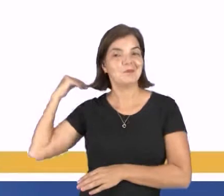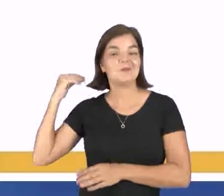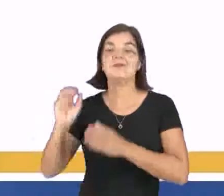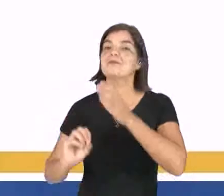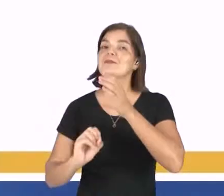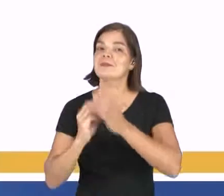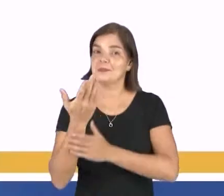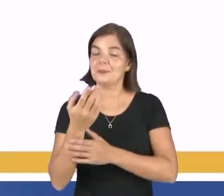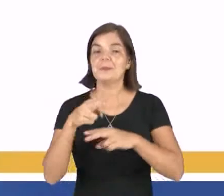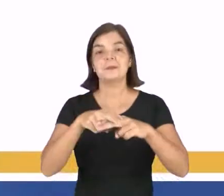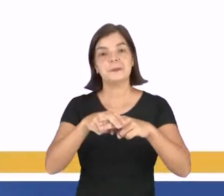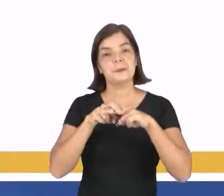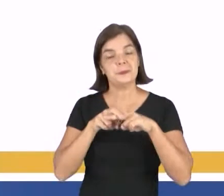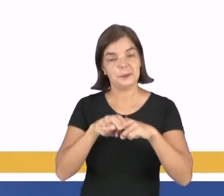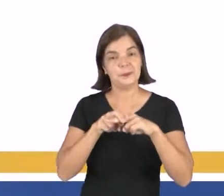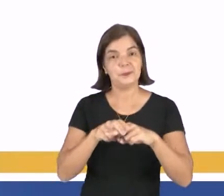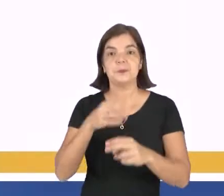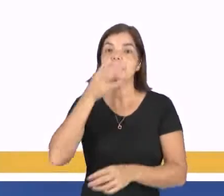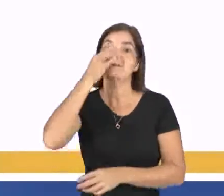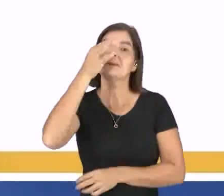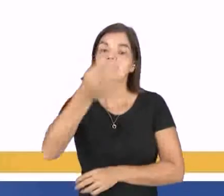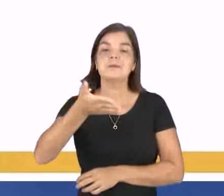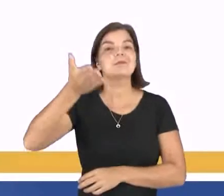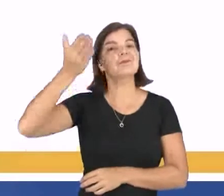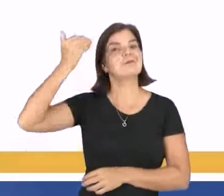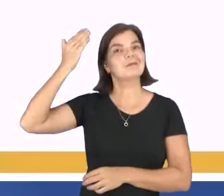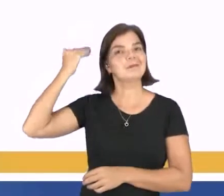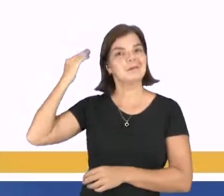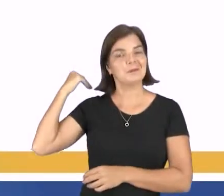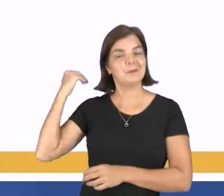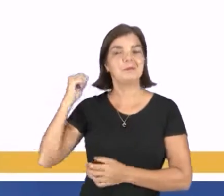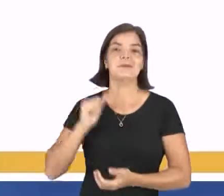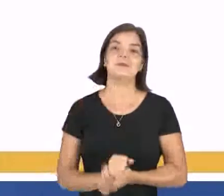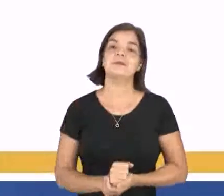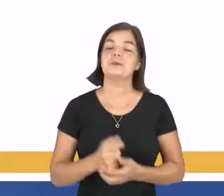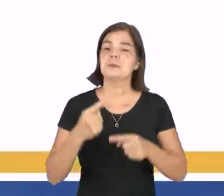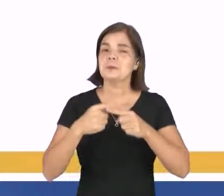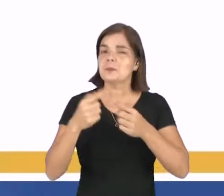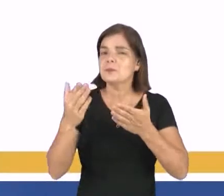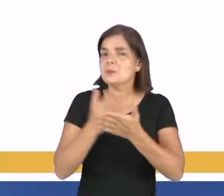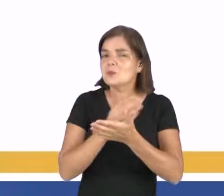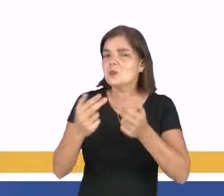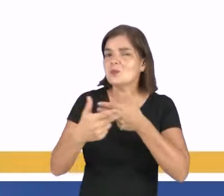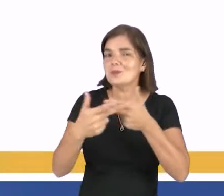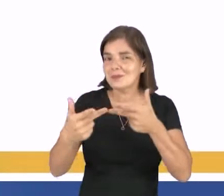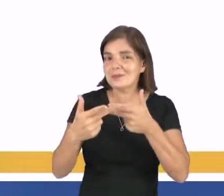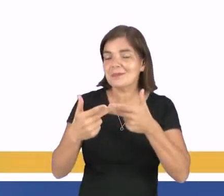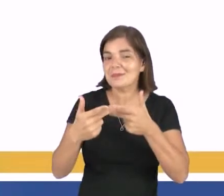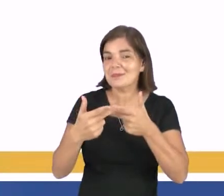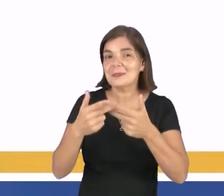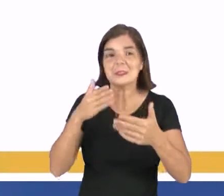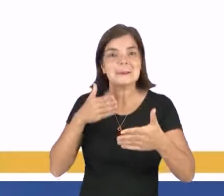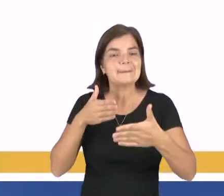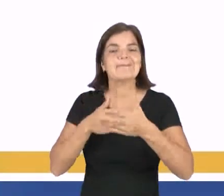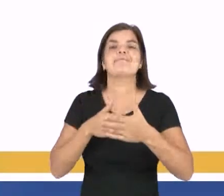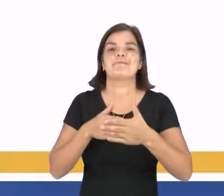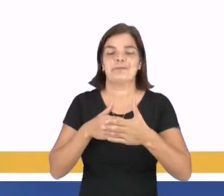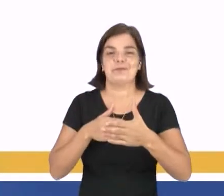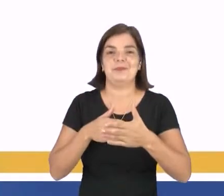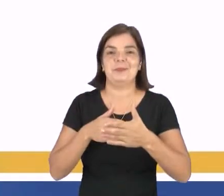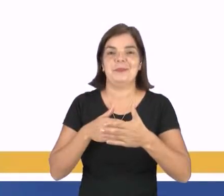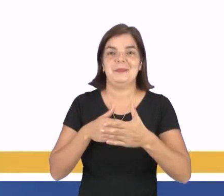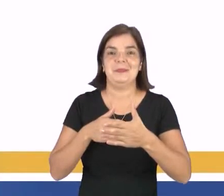ocorrer por isso que ele é chamado de futuro do pretérito porque alguma coisa Correu para ele ser impedido eu